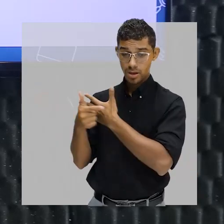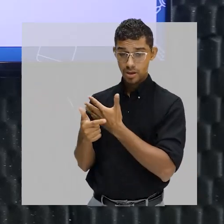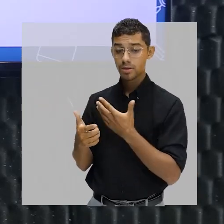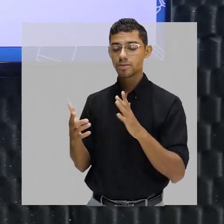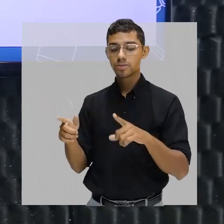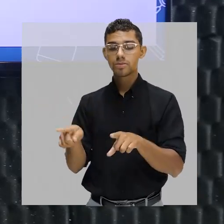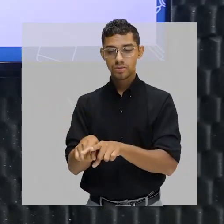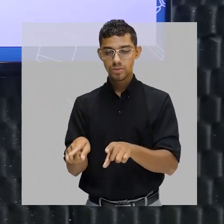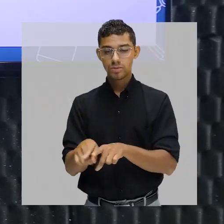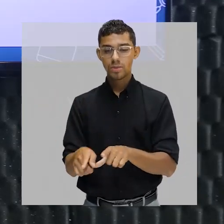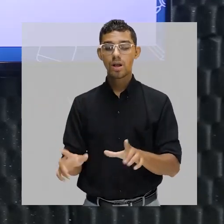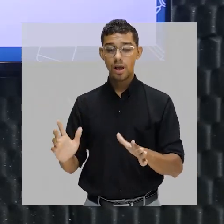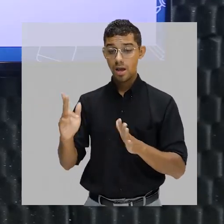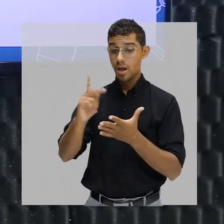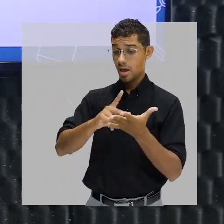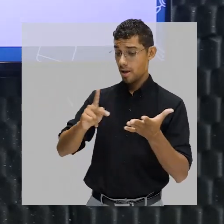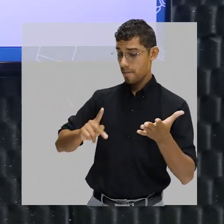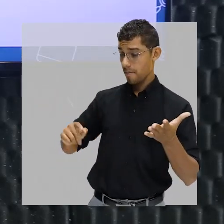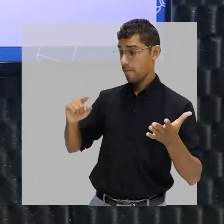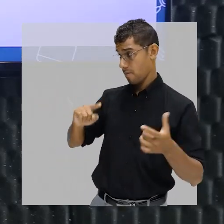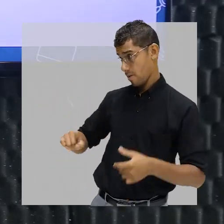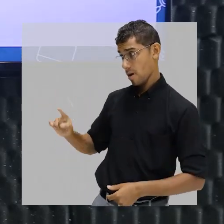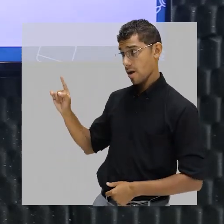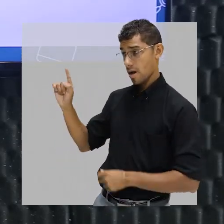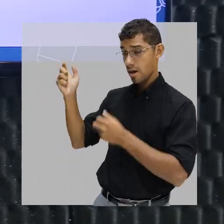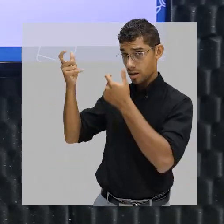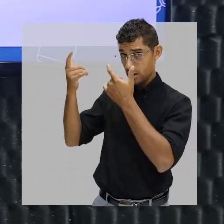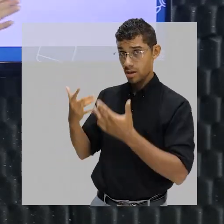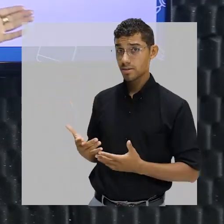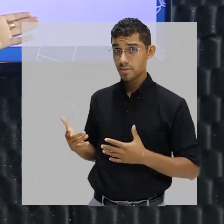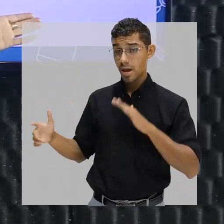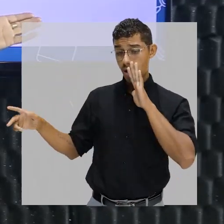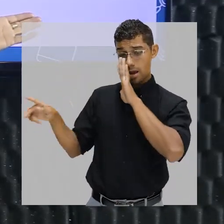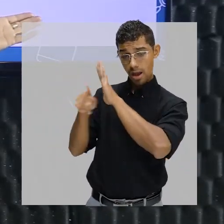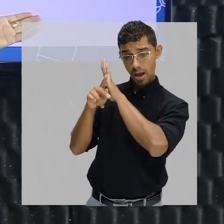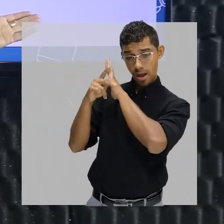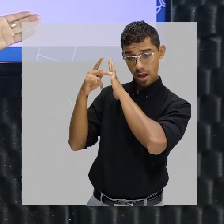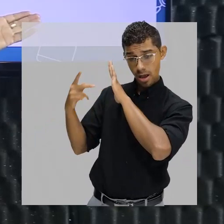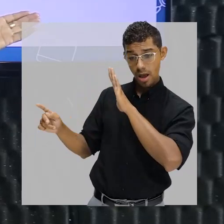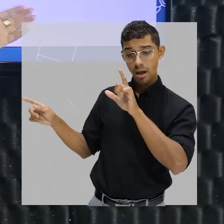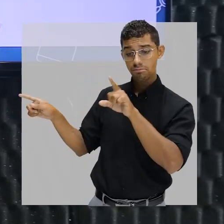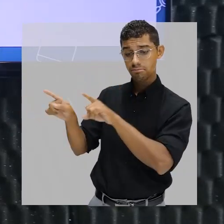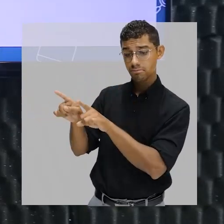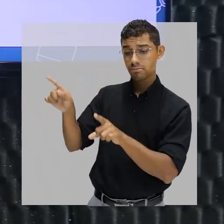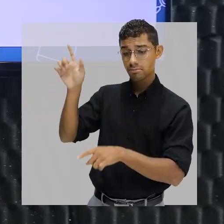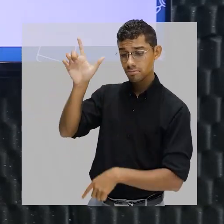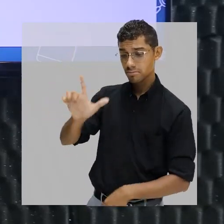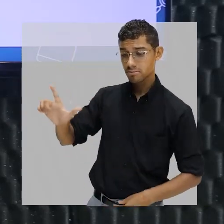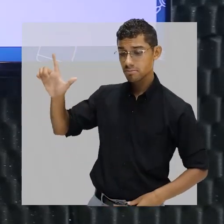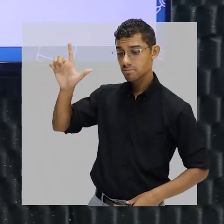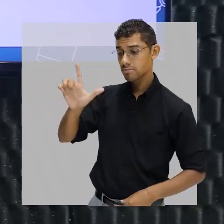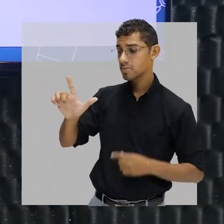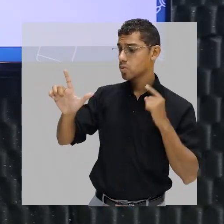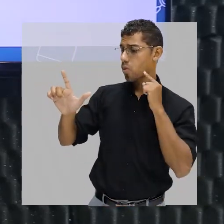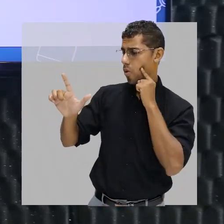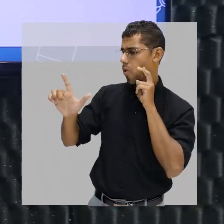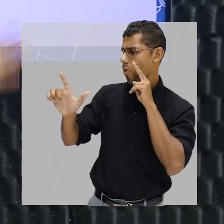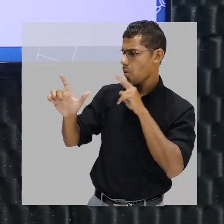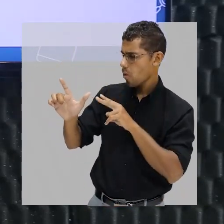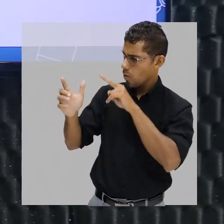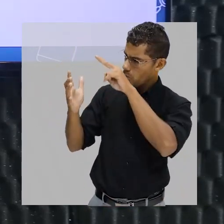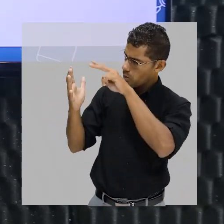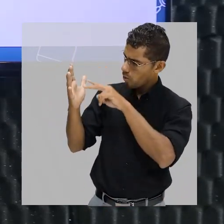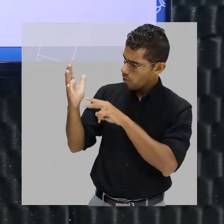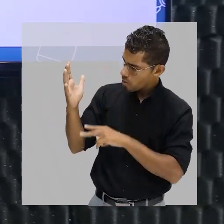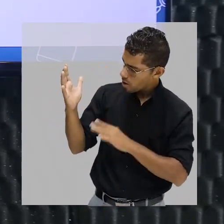porque tem emoção. A função poética, ela é própria da obra literária, né? É onde você vê mais. Por isso que